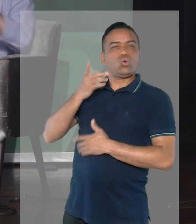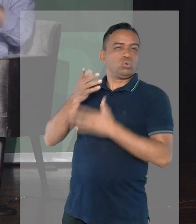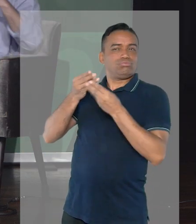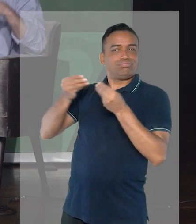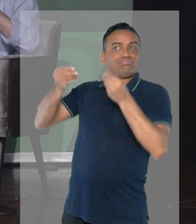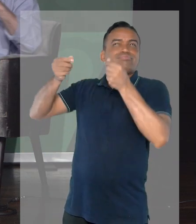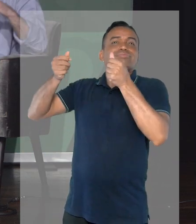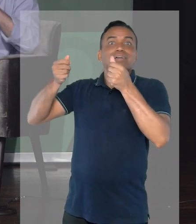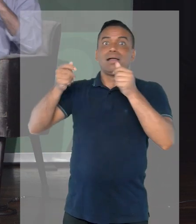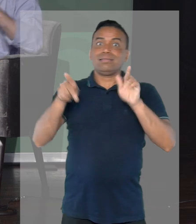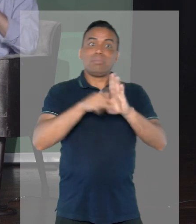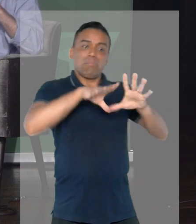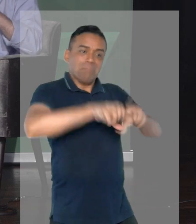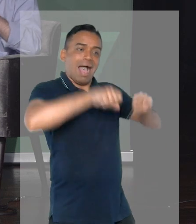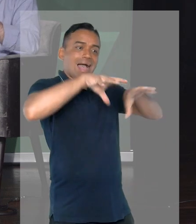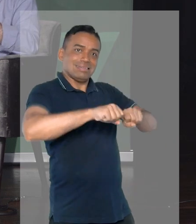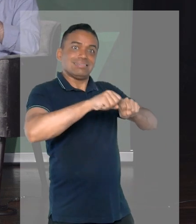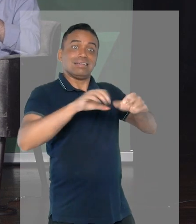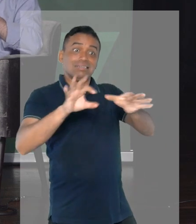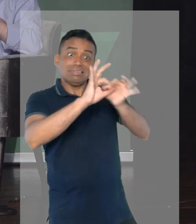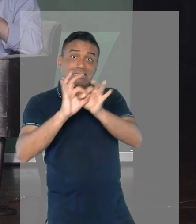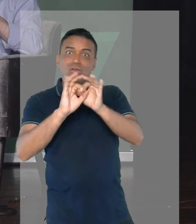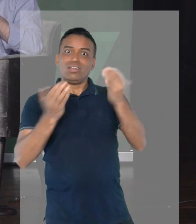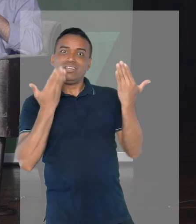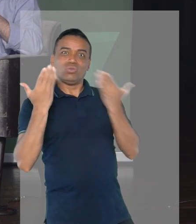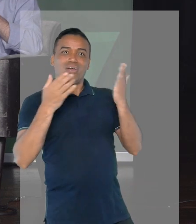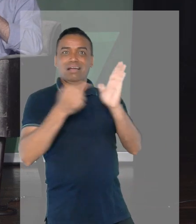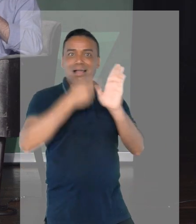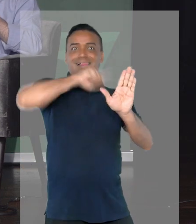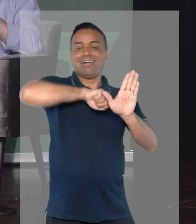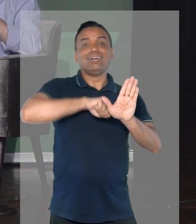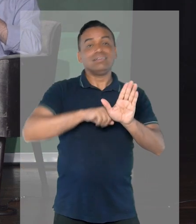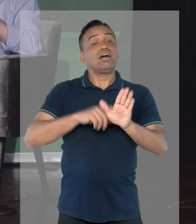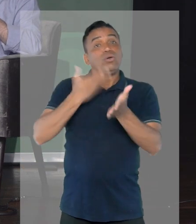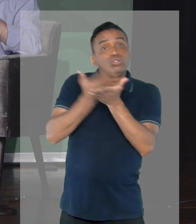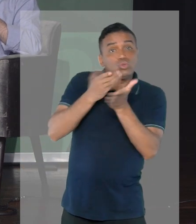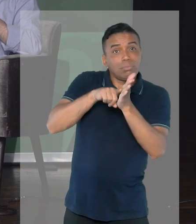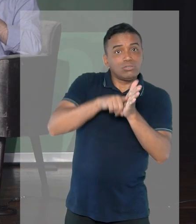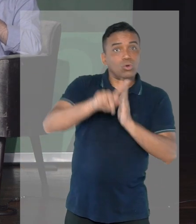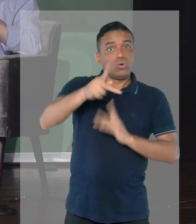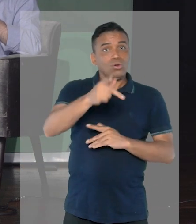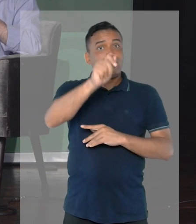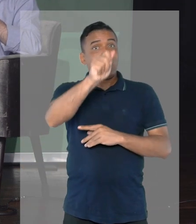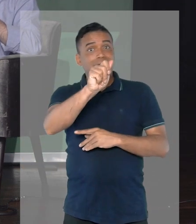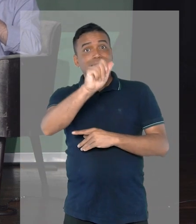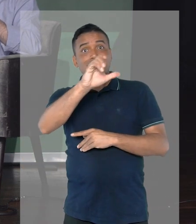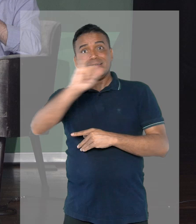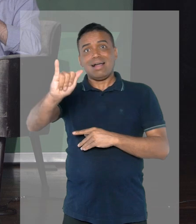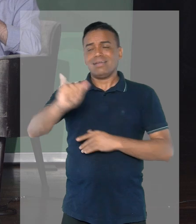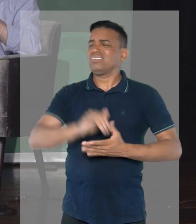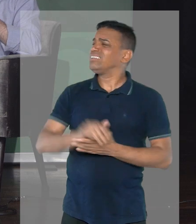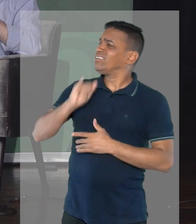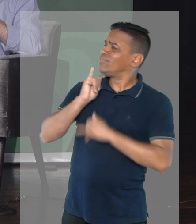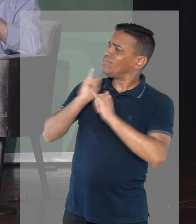se confundem de um jeito que é difícil saber a fronteira. Então, ele estudou haikai, ele estudou... Isso que eu ia comentar.